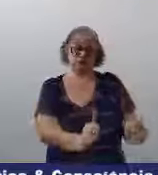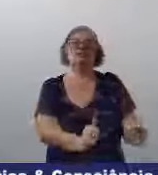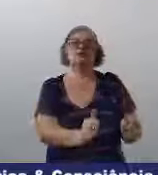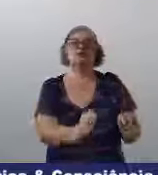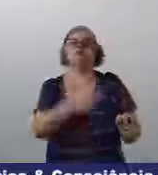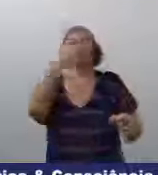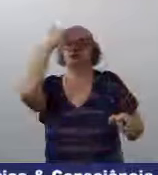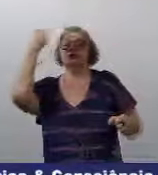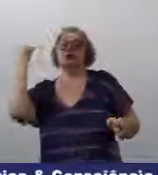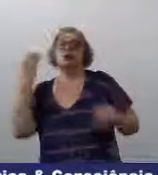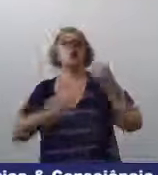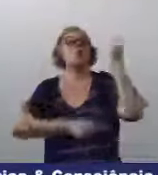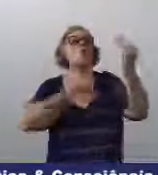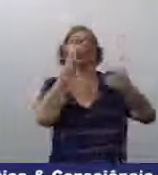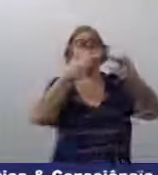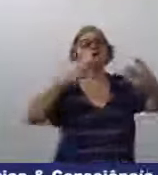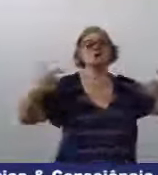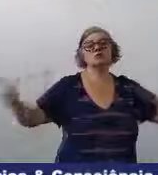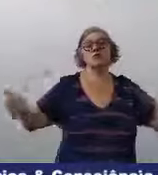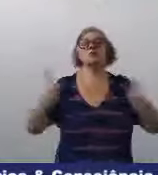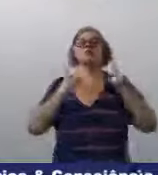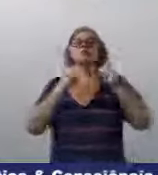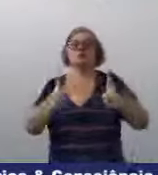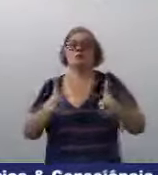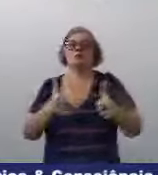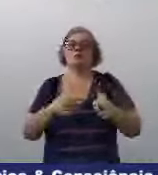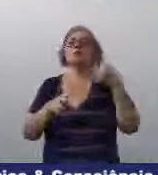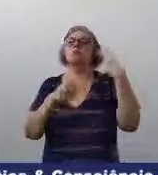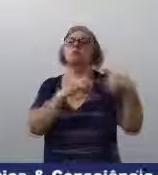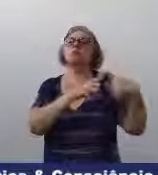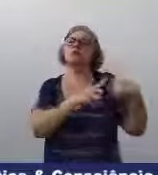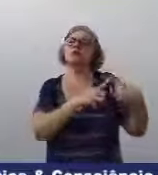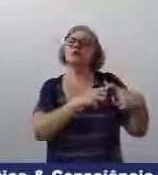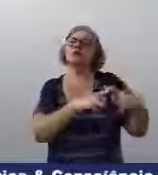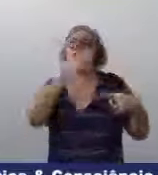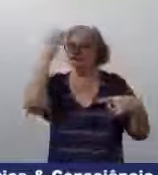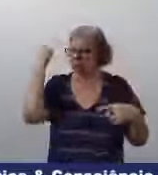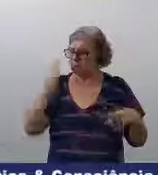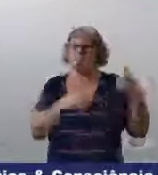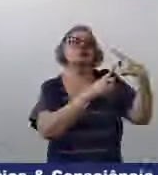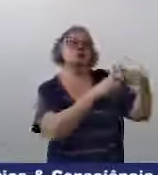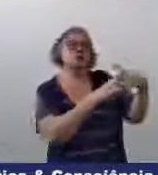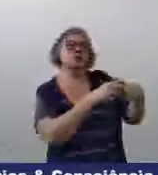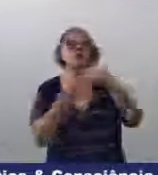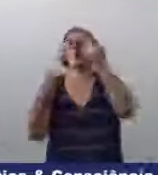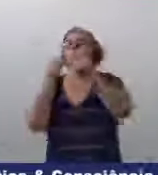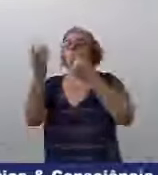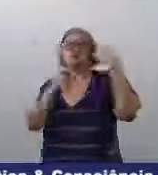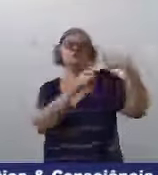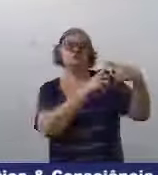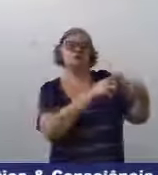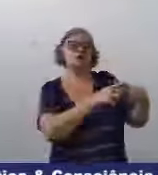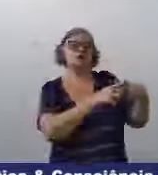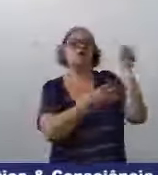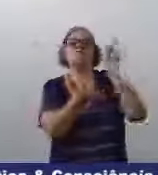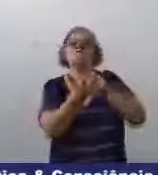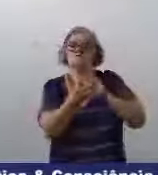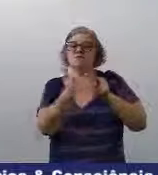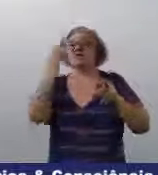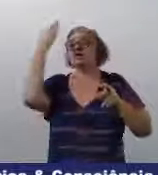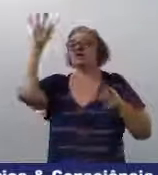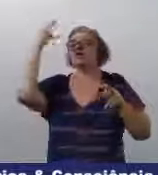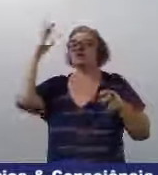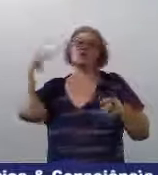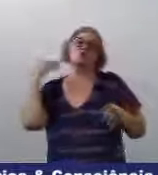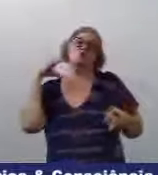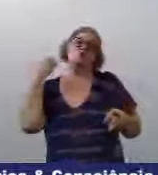dizia: devemos saber como as coisas funcionam e também por que elas funcionam, porque aí está a